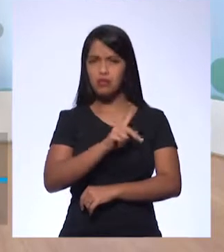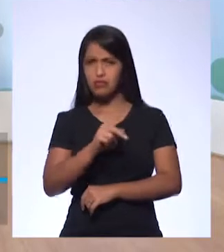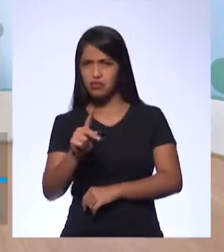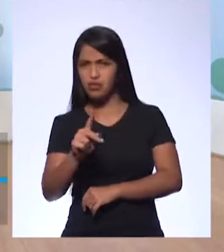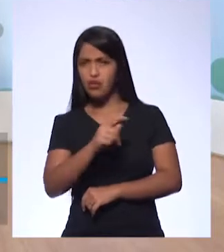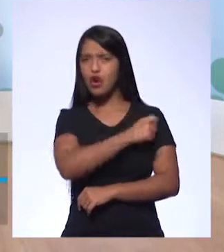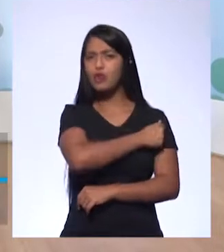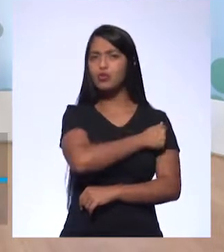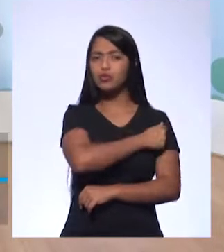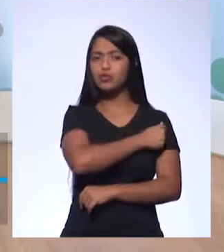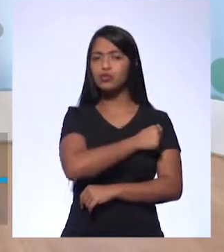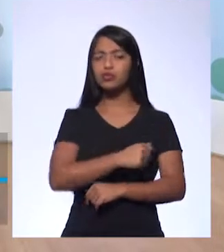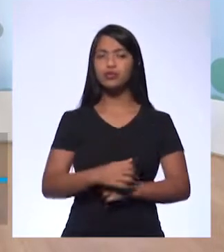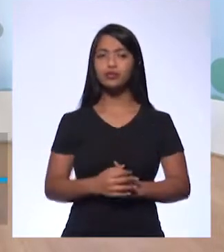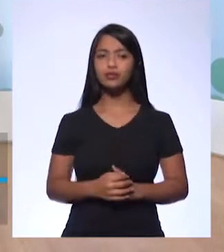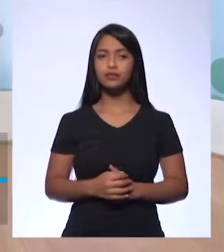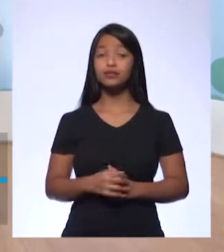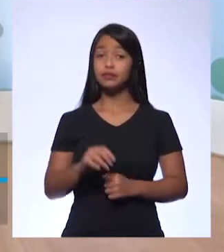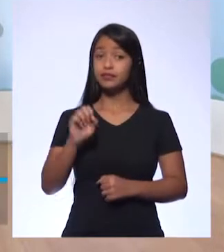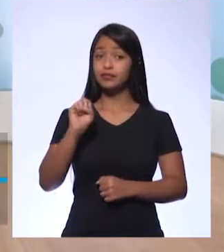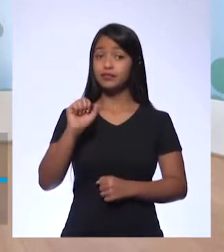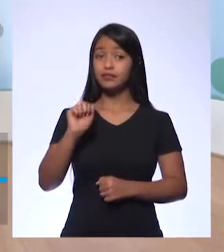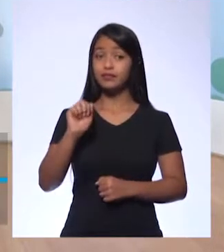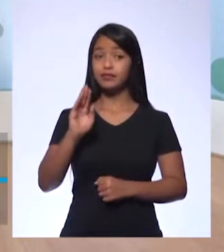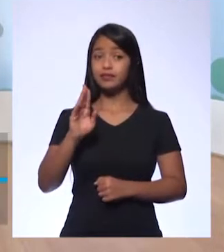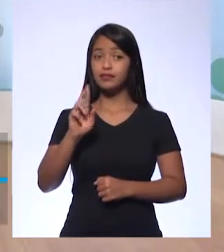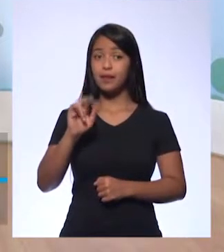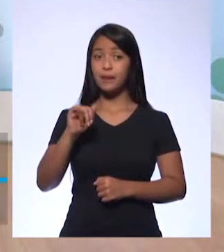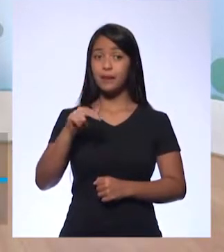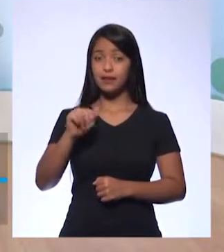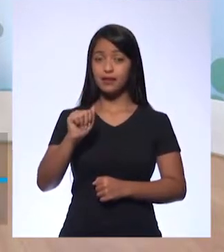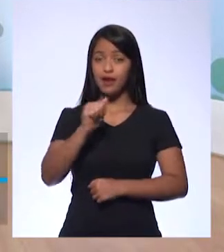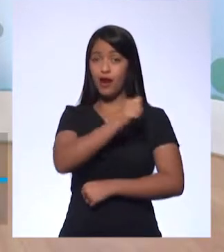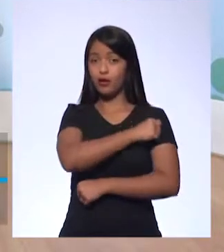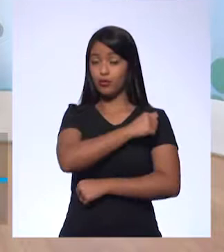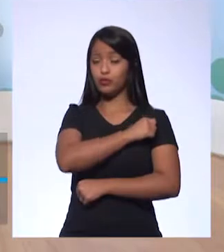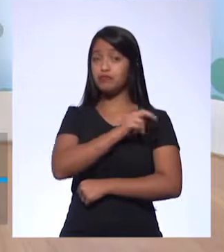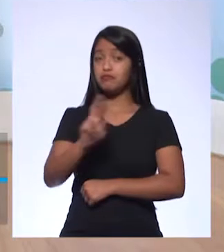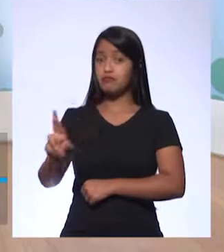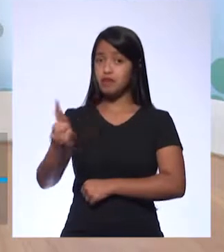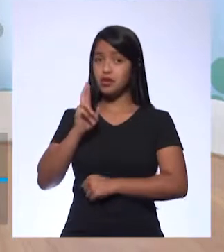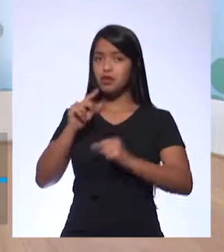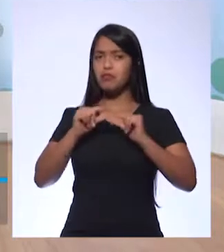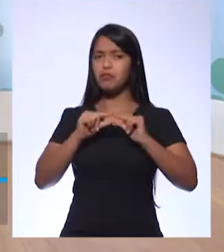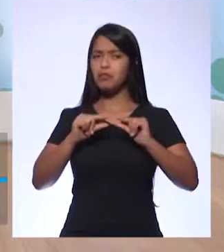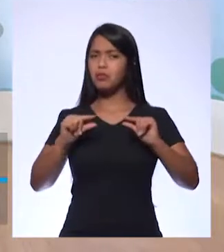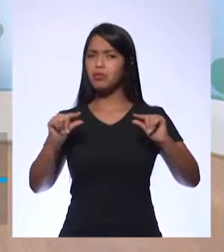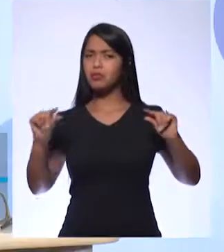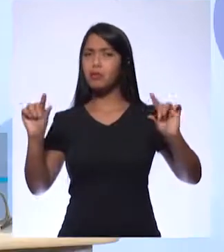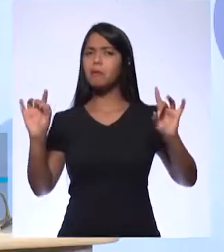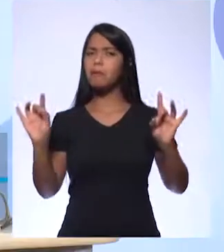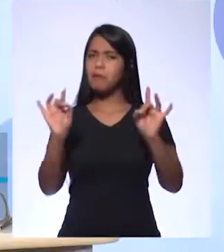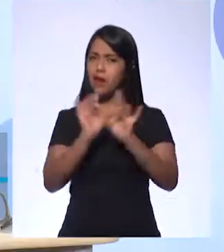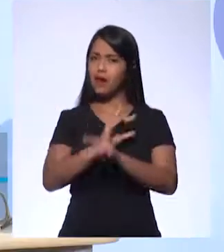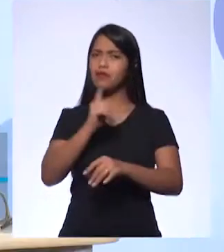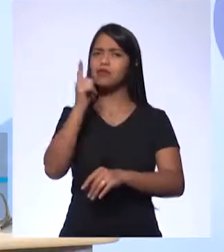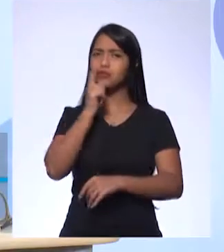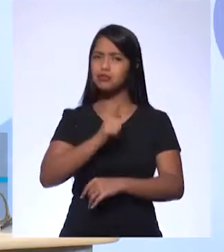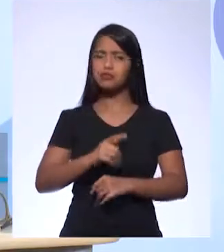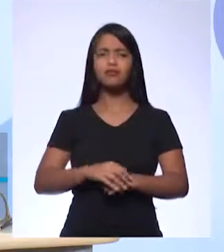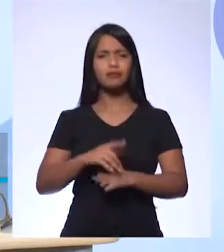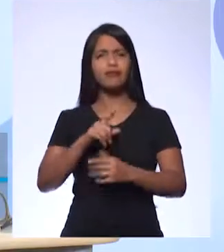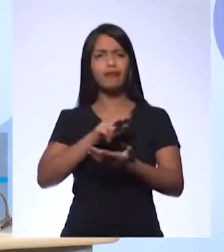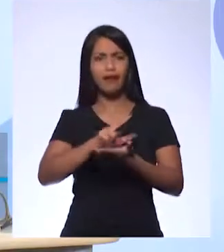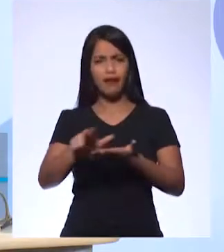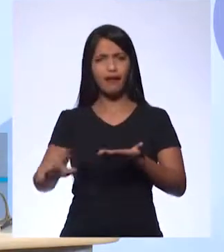aluno? Não, a Sabrina também deu uma resposta, eu não li aqui, a Sabrina deu a resposta completa, tem vários, né? Essa que eu li aqui, eu